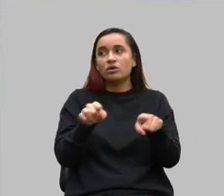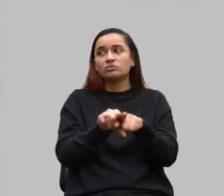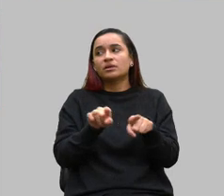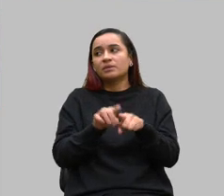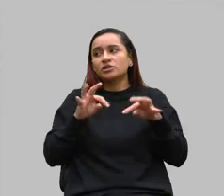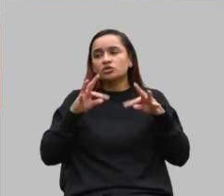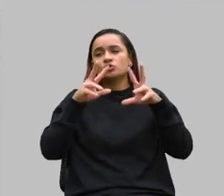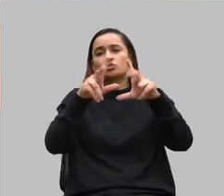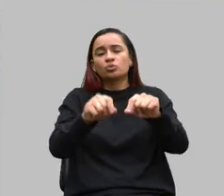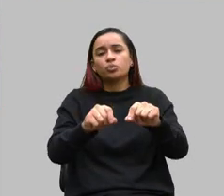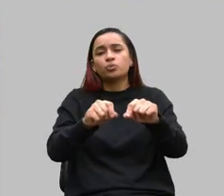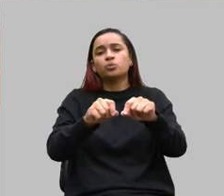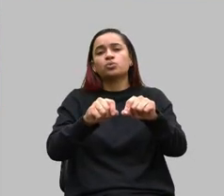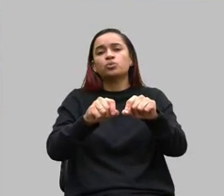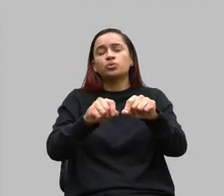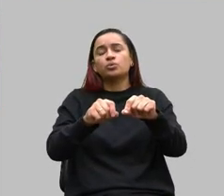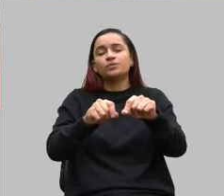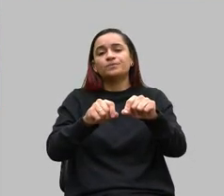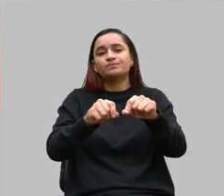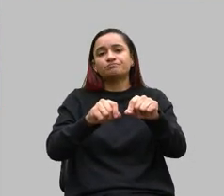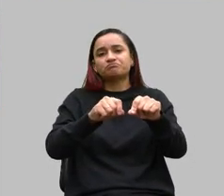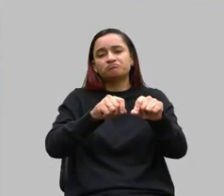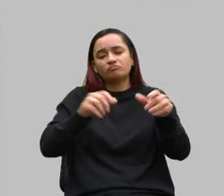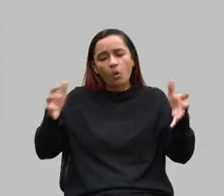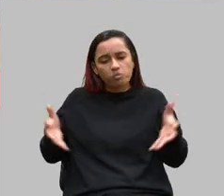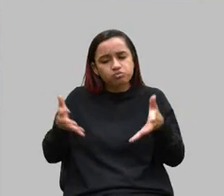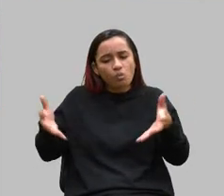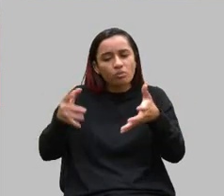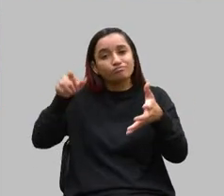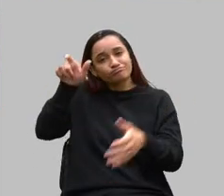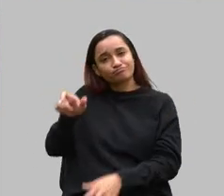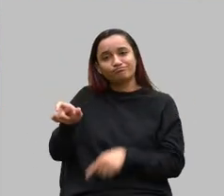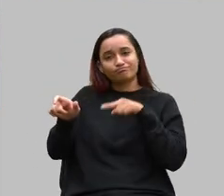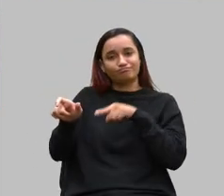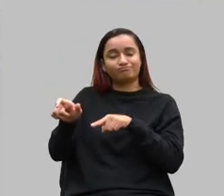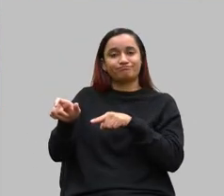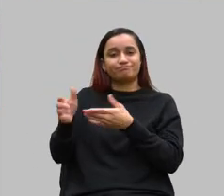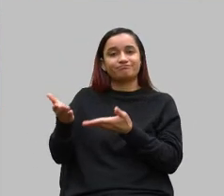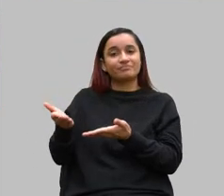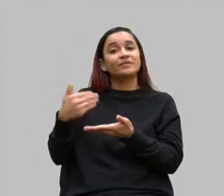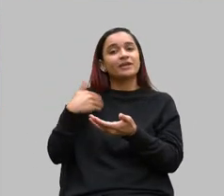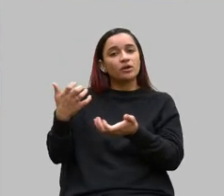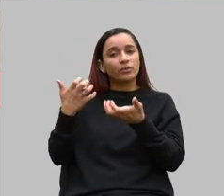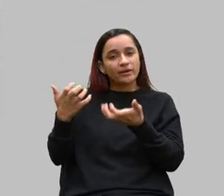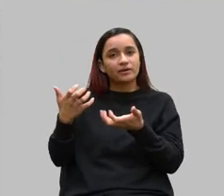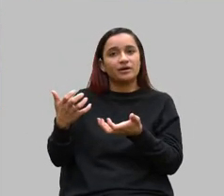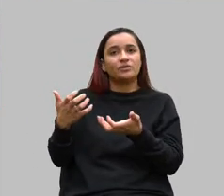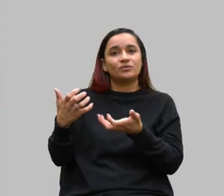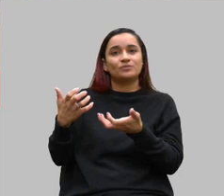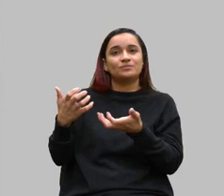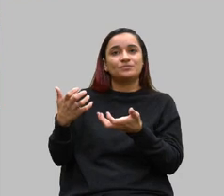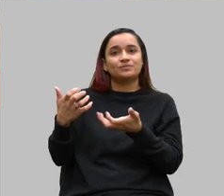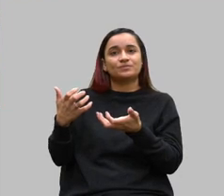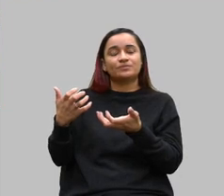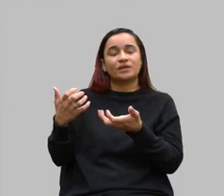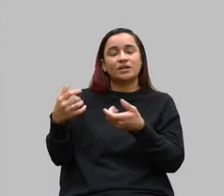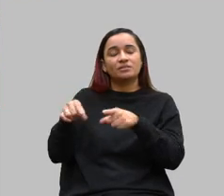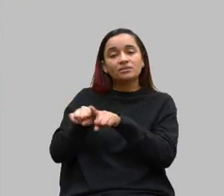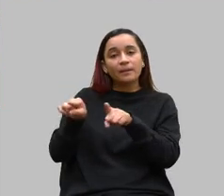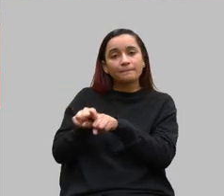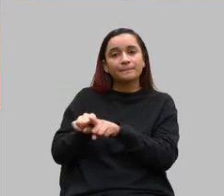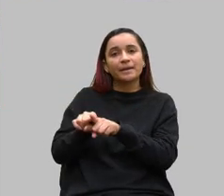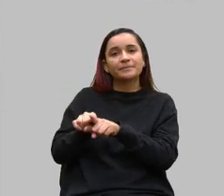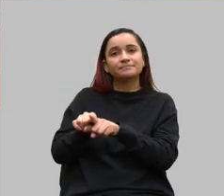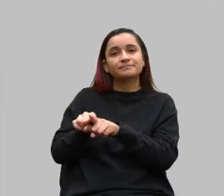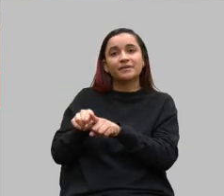mobilização o o na sua pessoa eu quero até também ressaltar